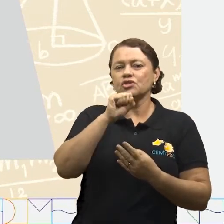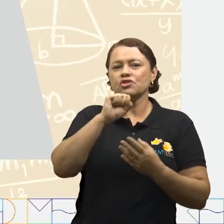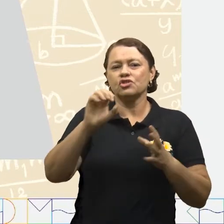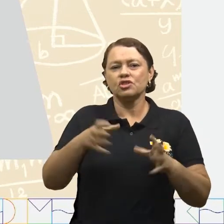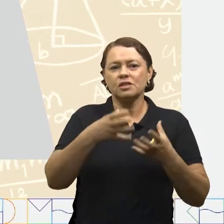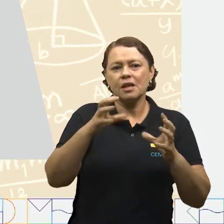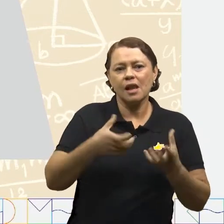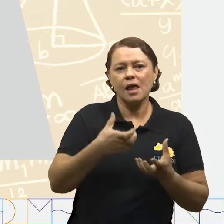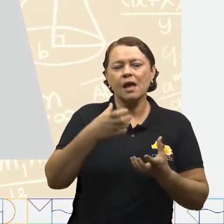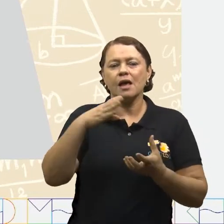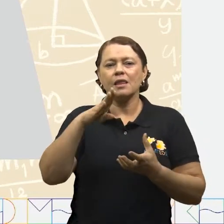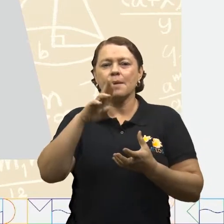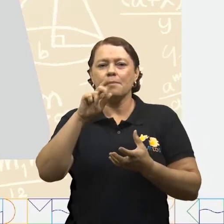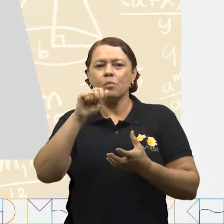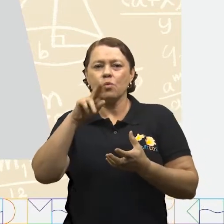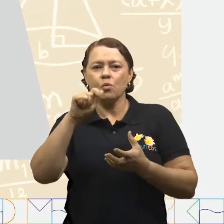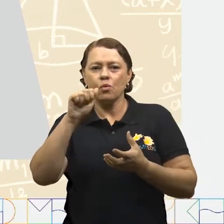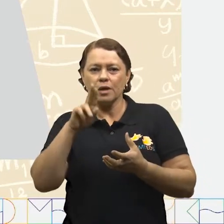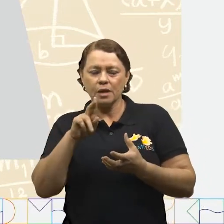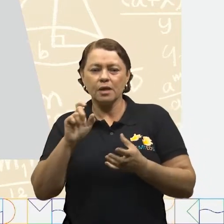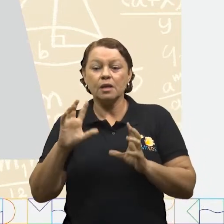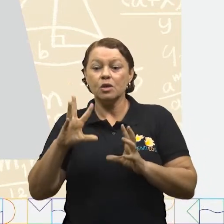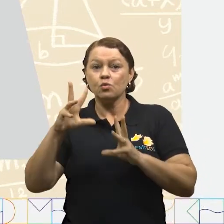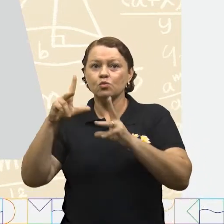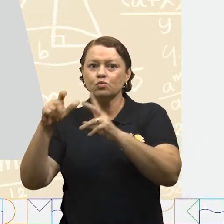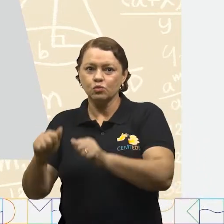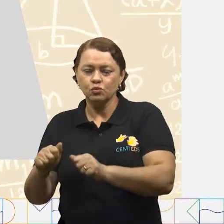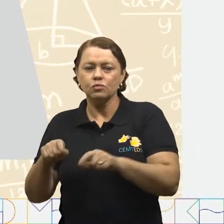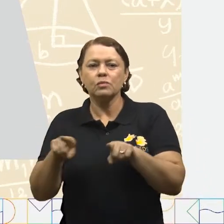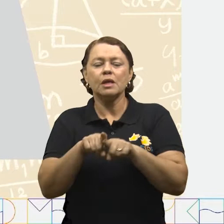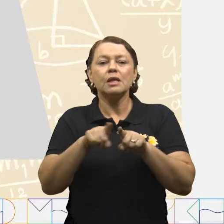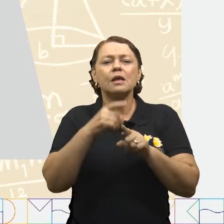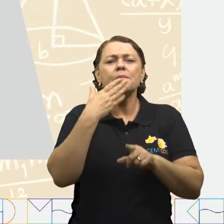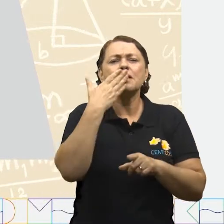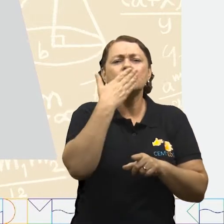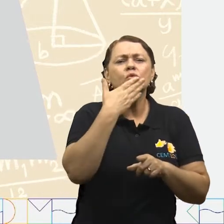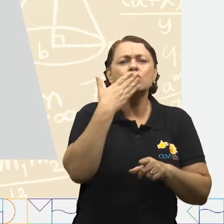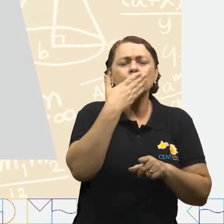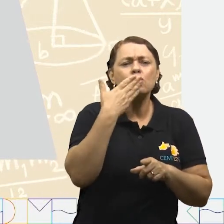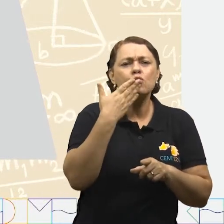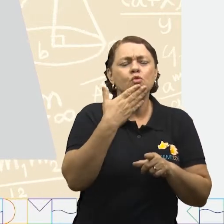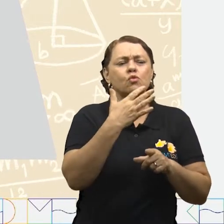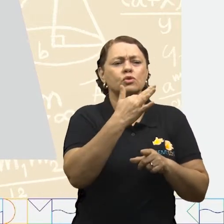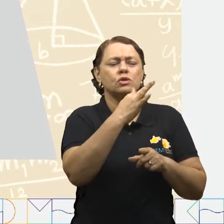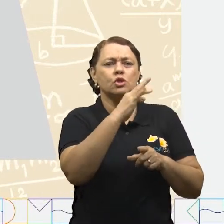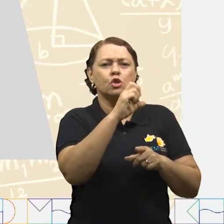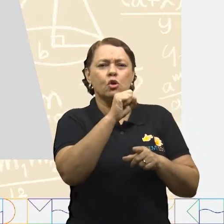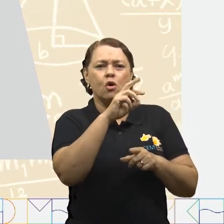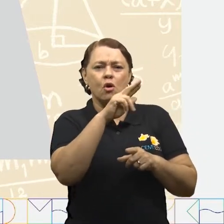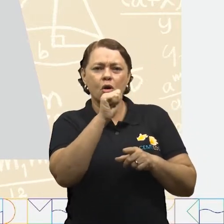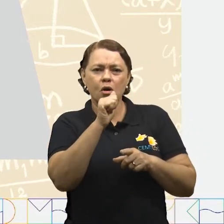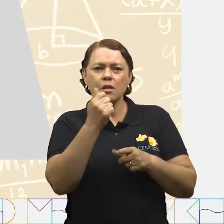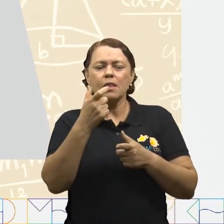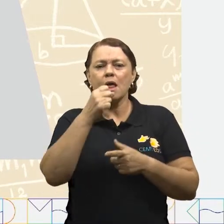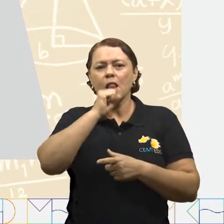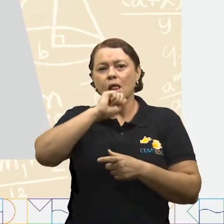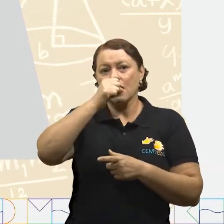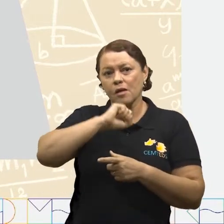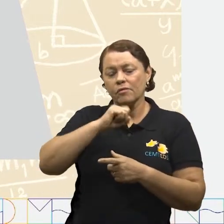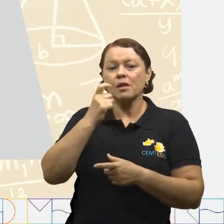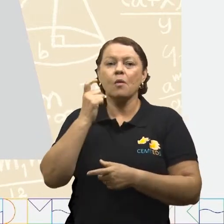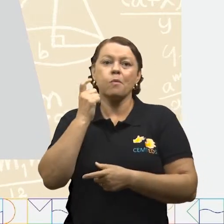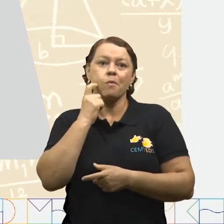e x-tudo E aí as mesas torta de limão sorvete e bombom